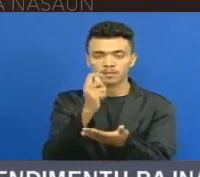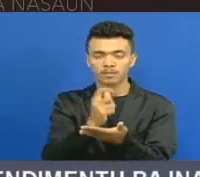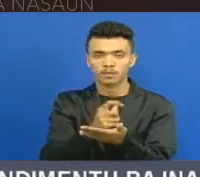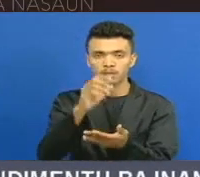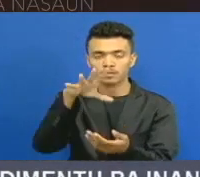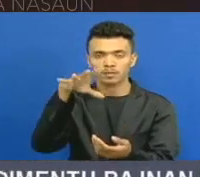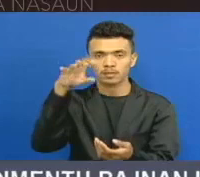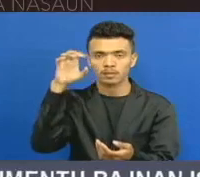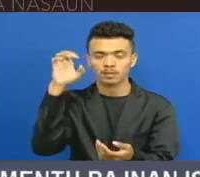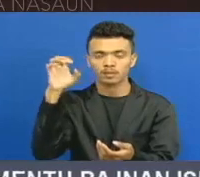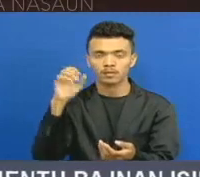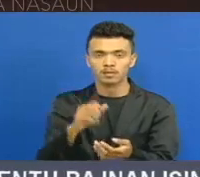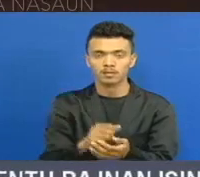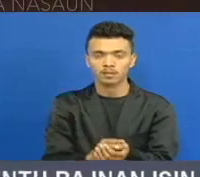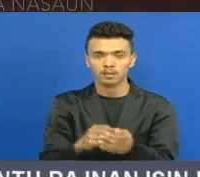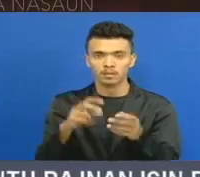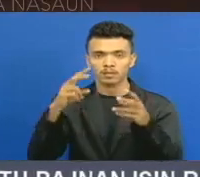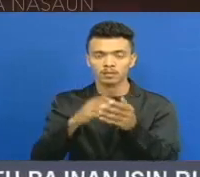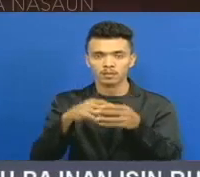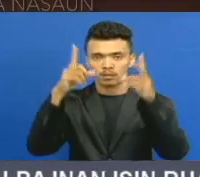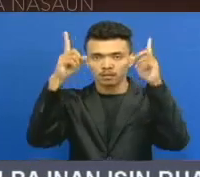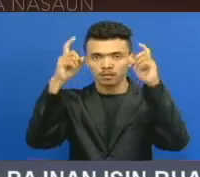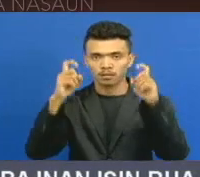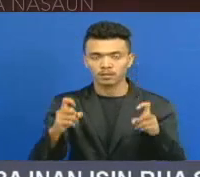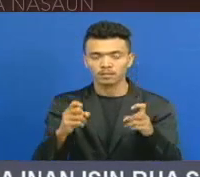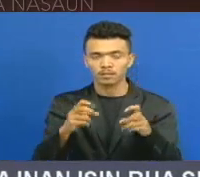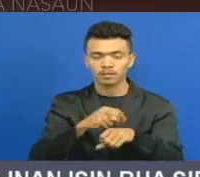nível exame nacional passagem, né?